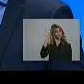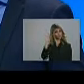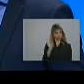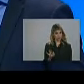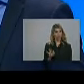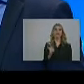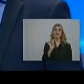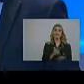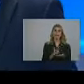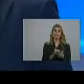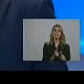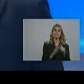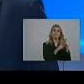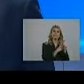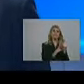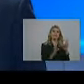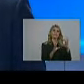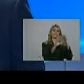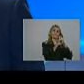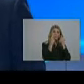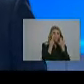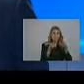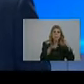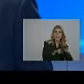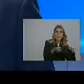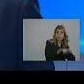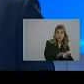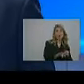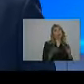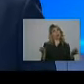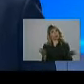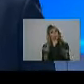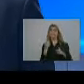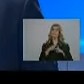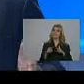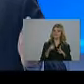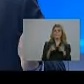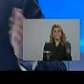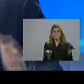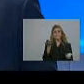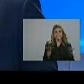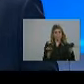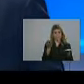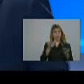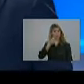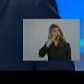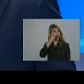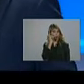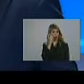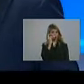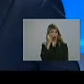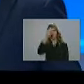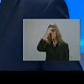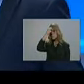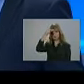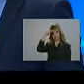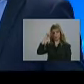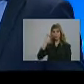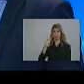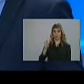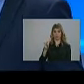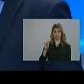o endividamento com base nas receitas correntes líquidas. Nós estamos em uma situação equilibrada. Ontem mesmo, o prefeito Eduardo Paes